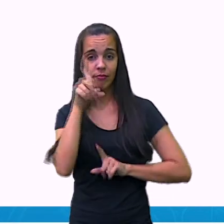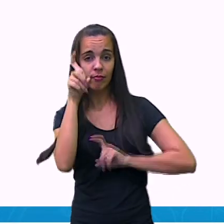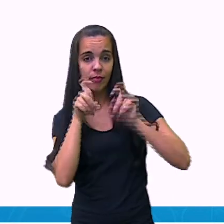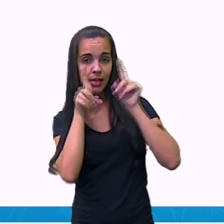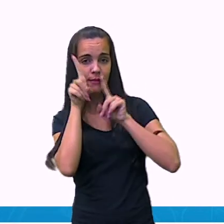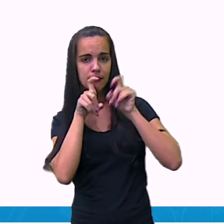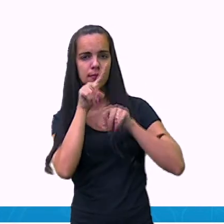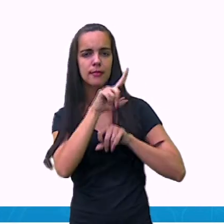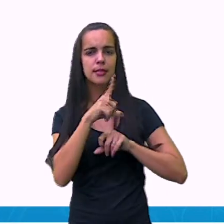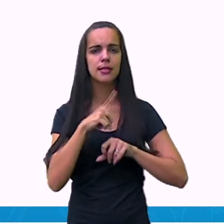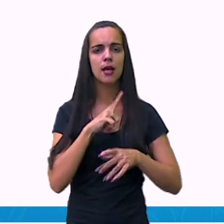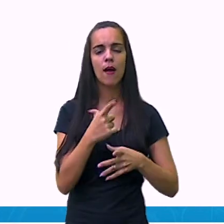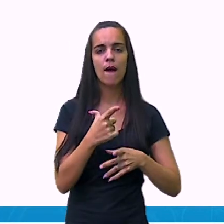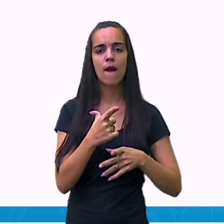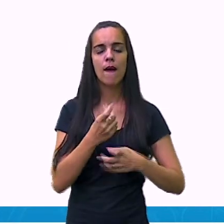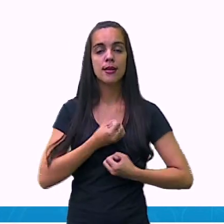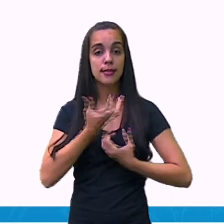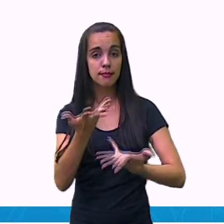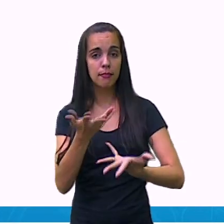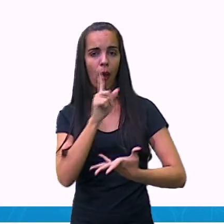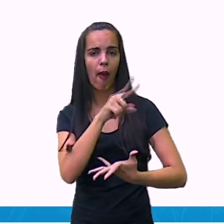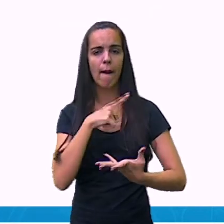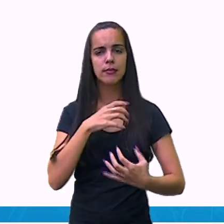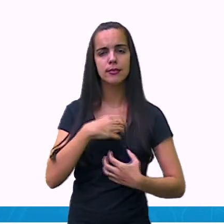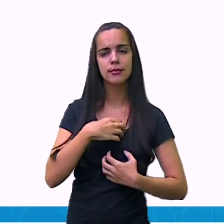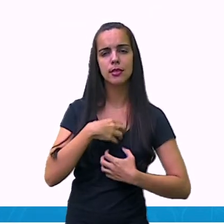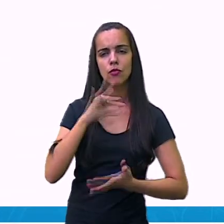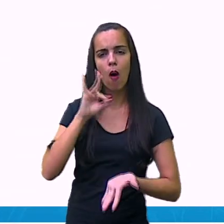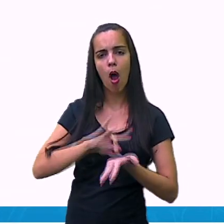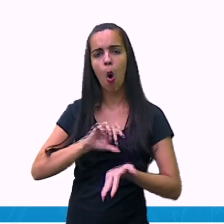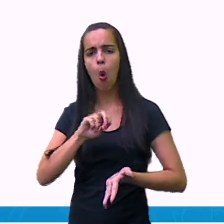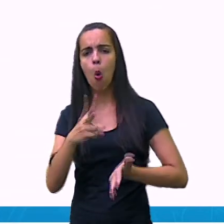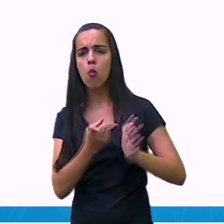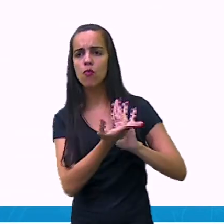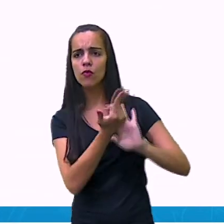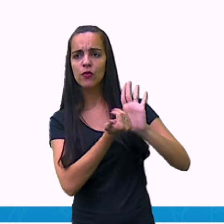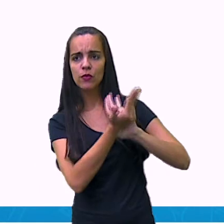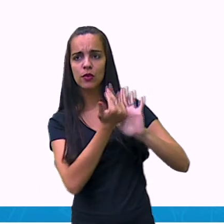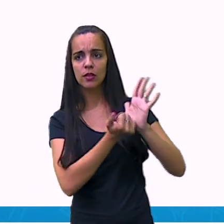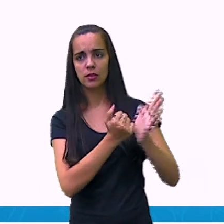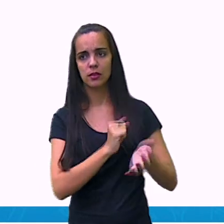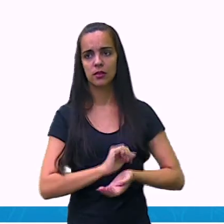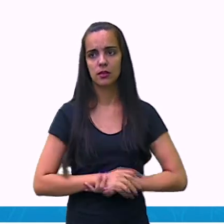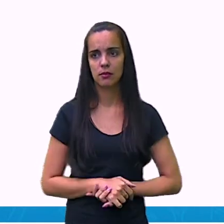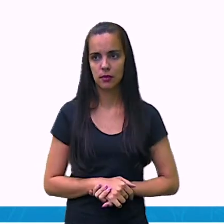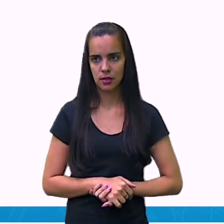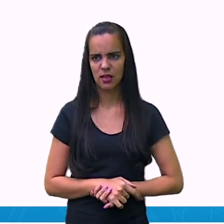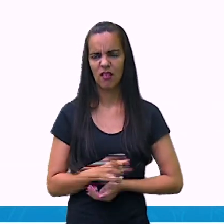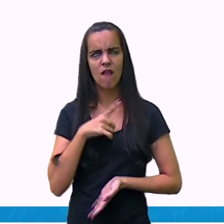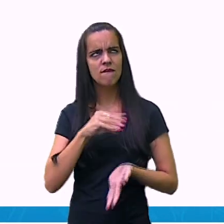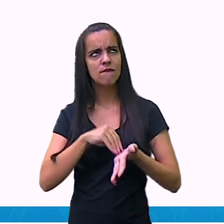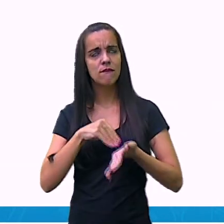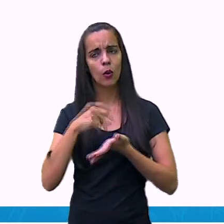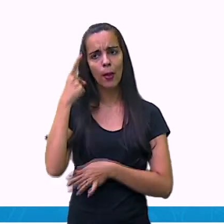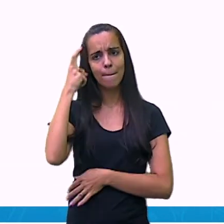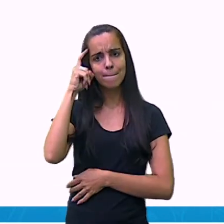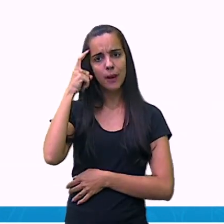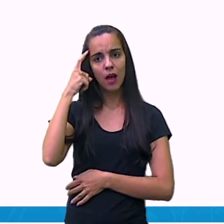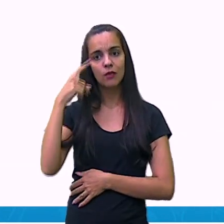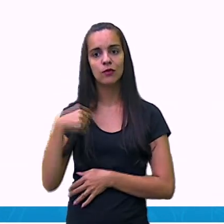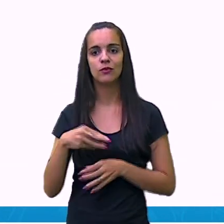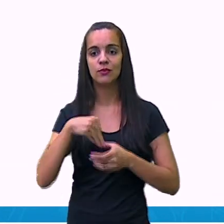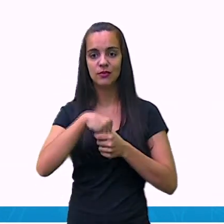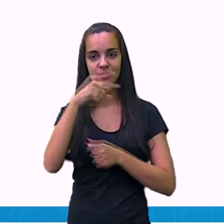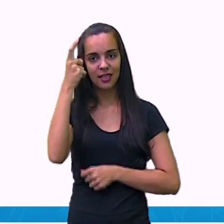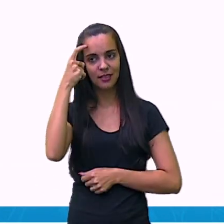está no sentido real ou figurado? Tem um parafuso a menos na cabeça. Isso quer dizer que está